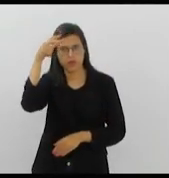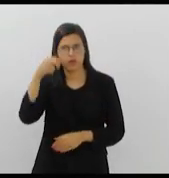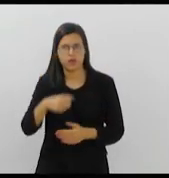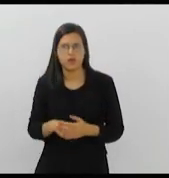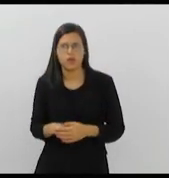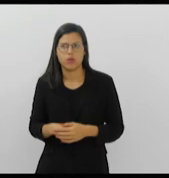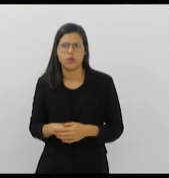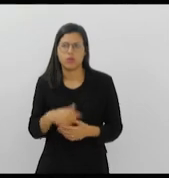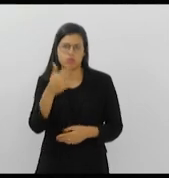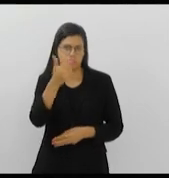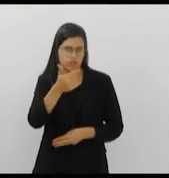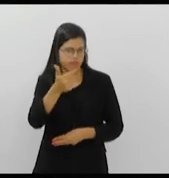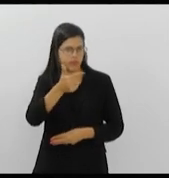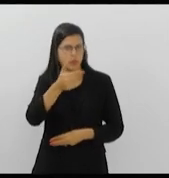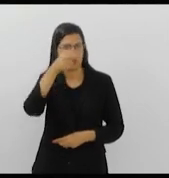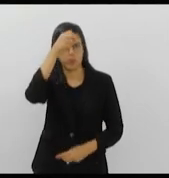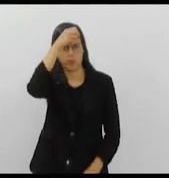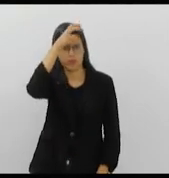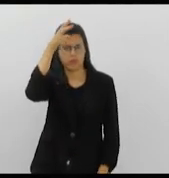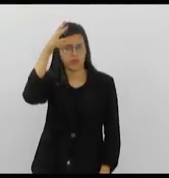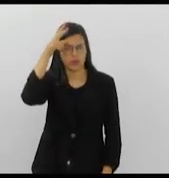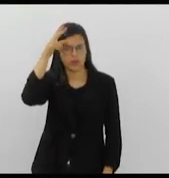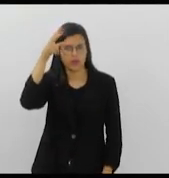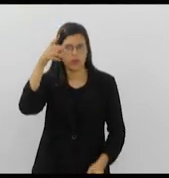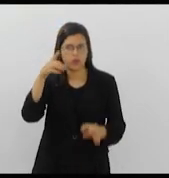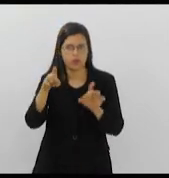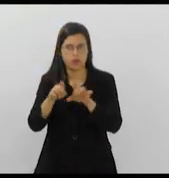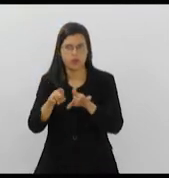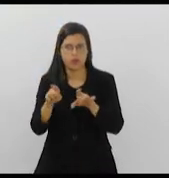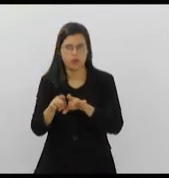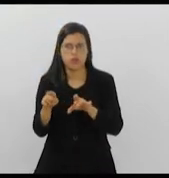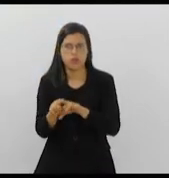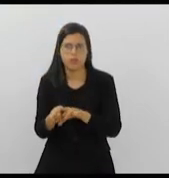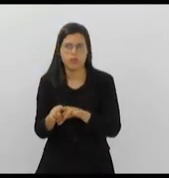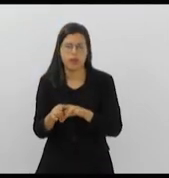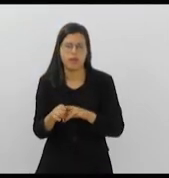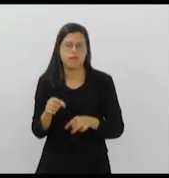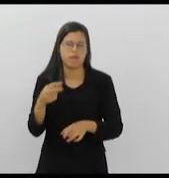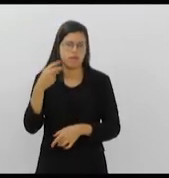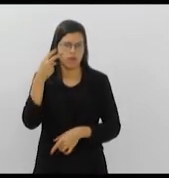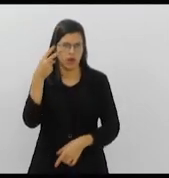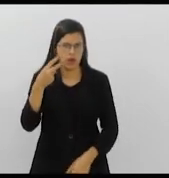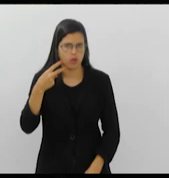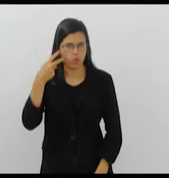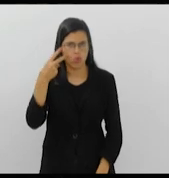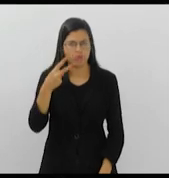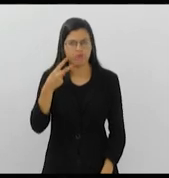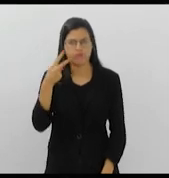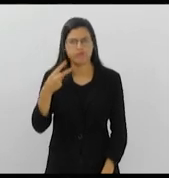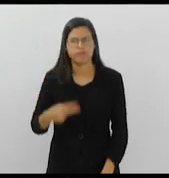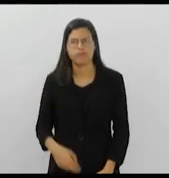seus vice-prefeitos, e as câmaras de vereadores.